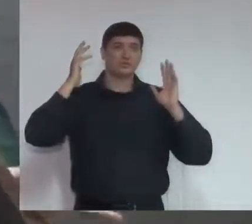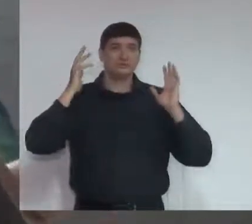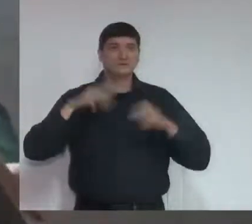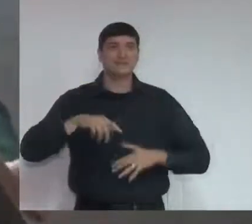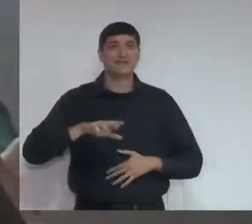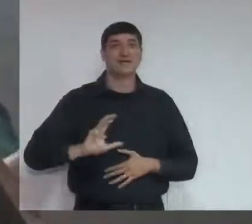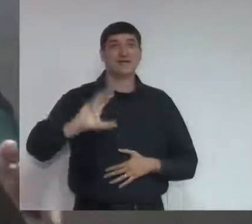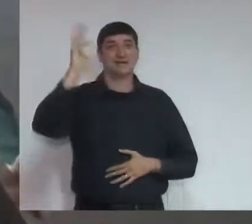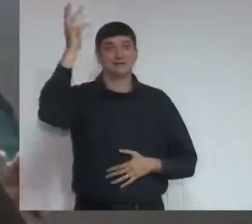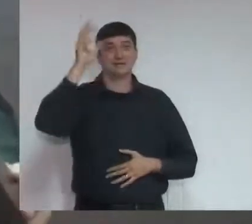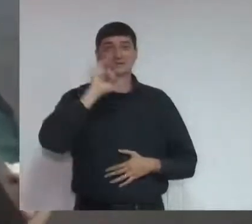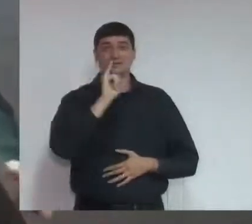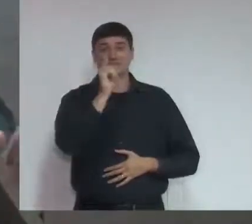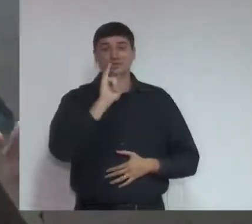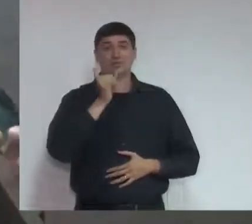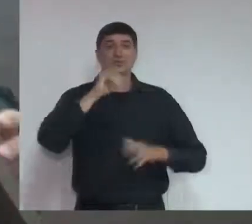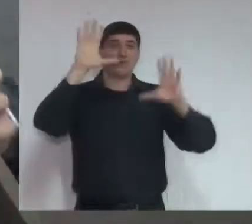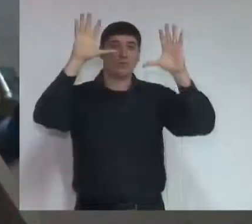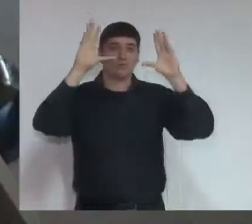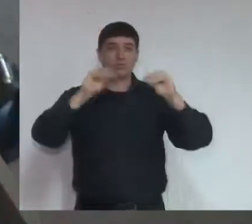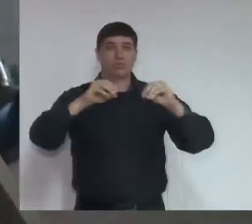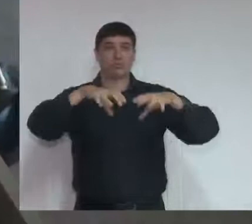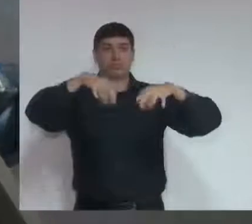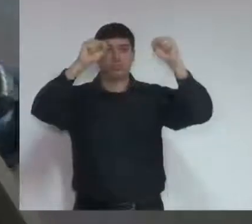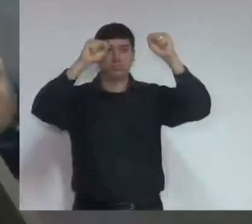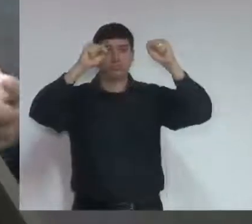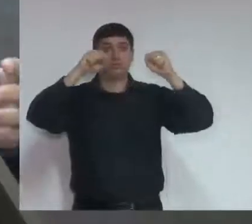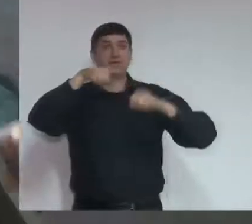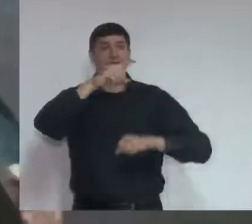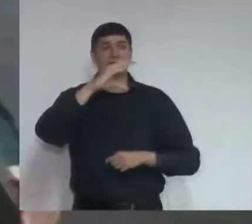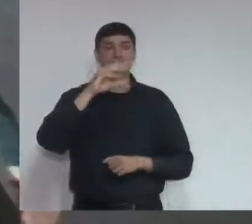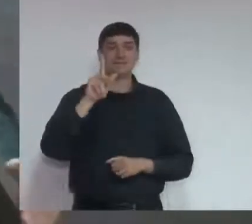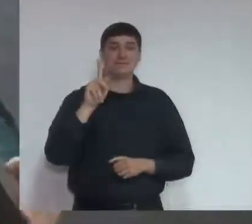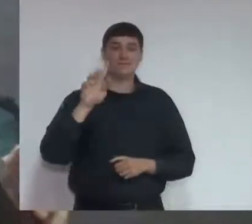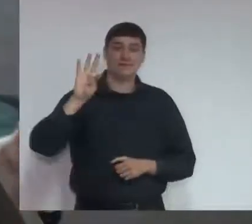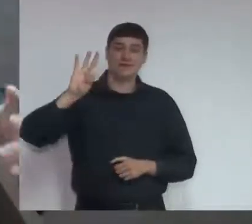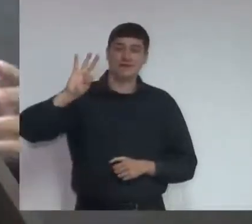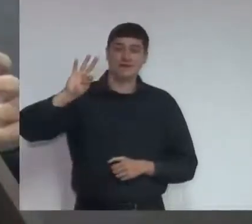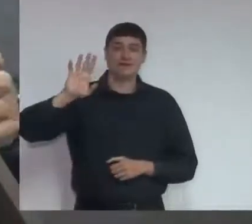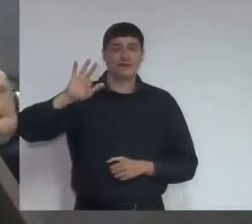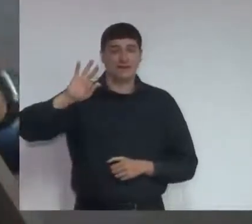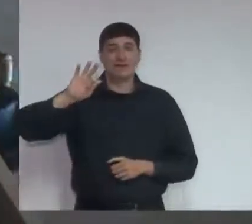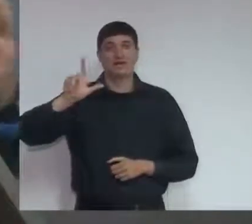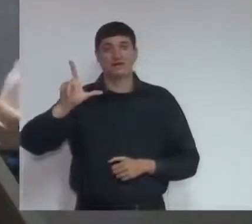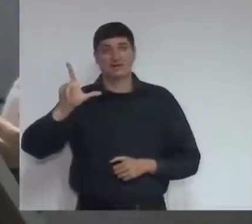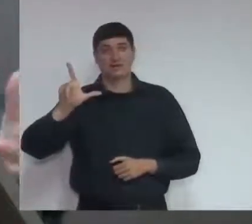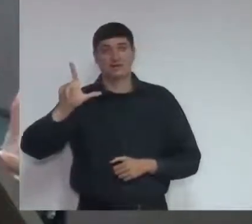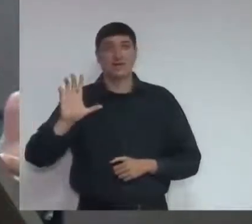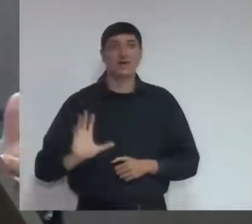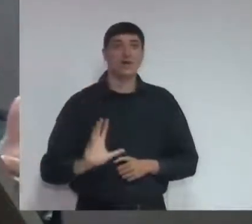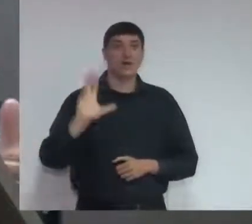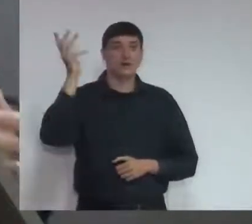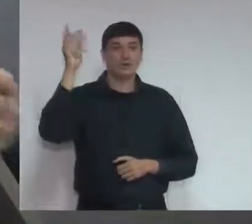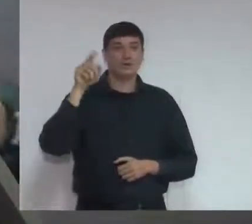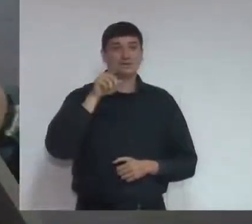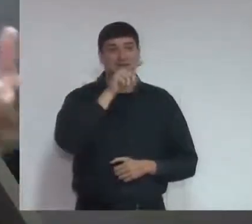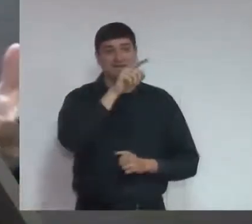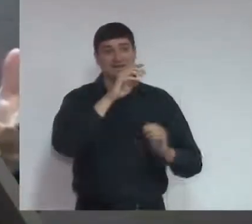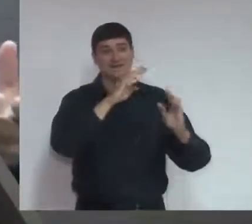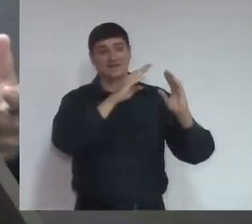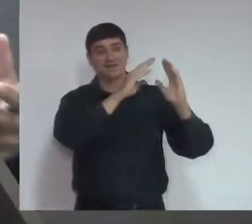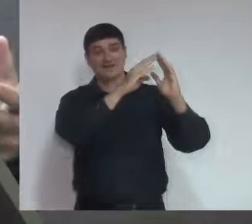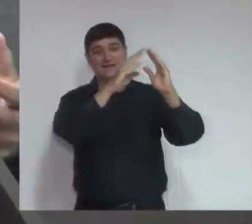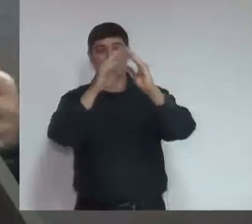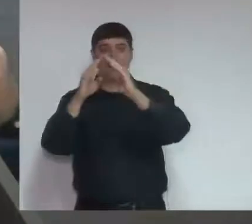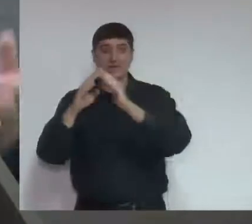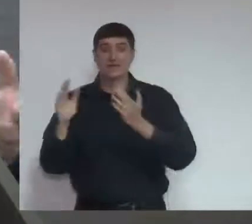quedas de energia da CPFL. Né? Então, as casas que, por desconhecimento, não sabem de qualquer